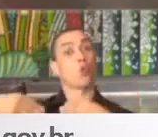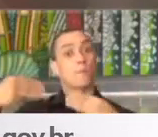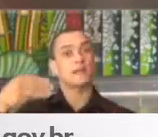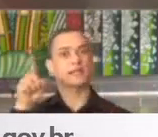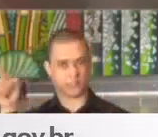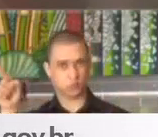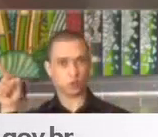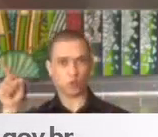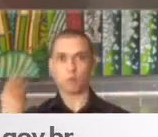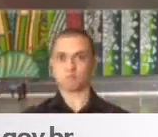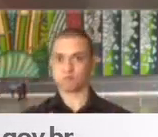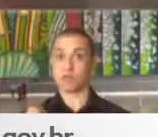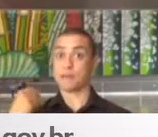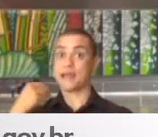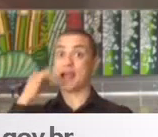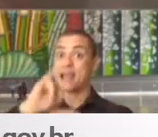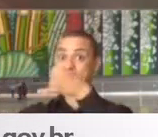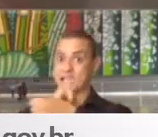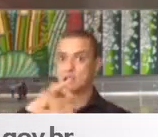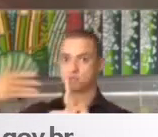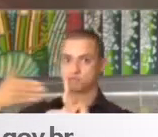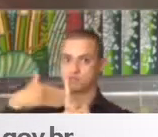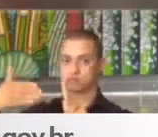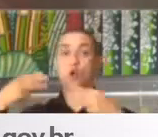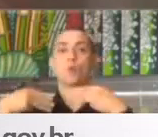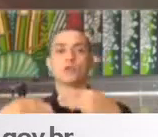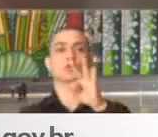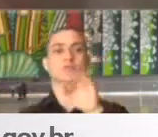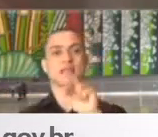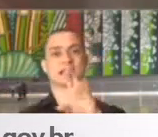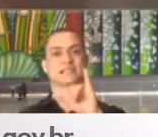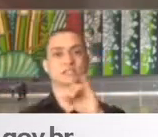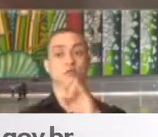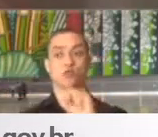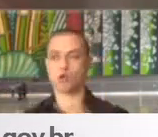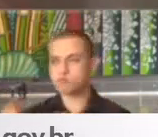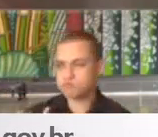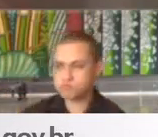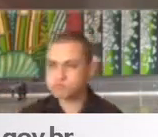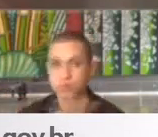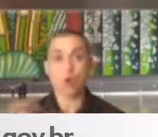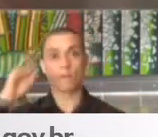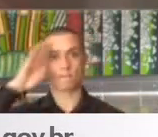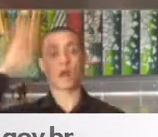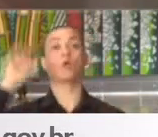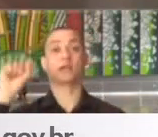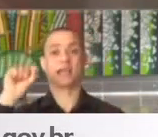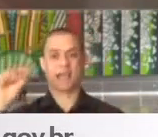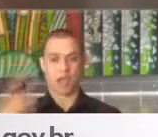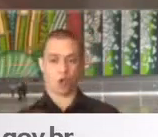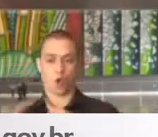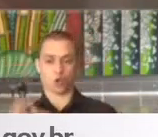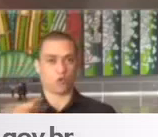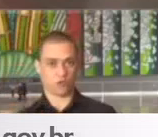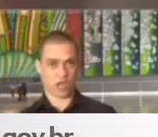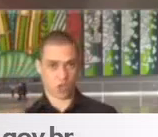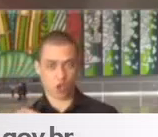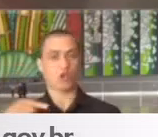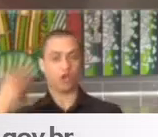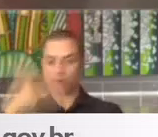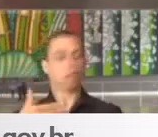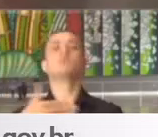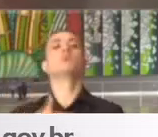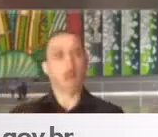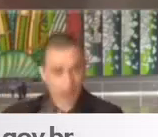online, com o ministro Tarcísio Gomes de Freitas, e estabelecemos ali o princípio básico de que as estradas e as nossas fronteiras